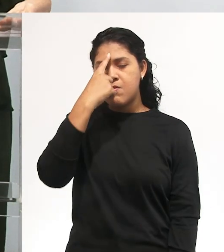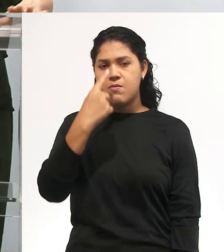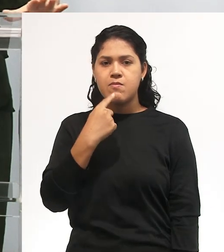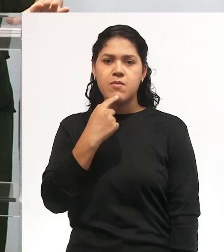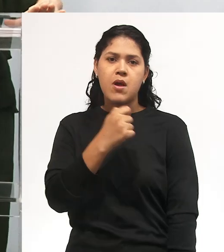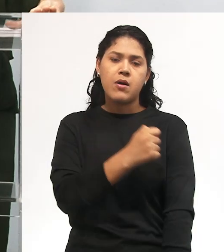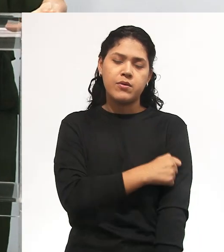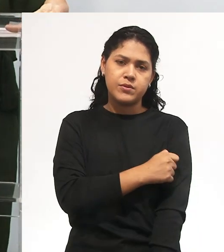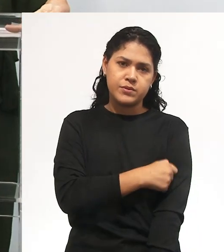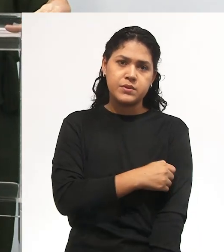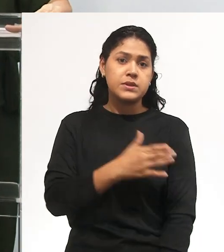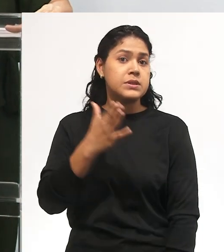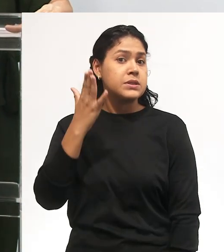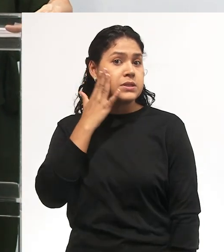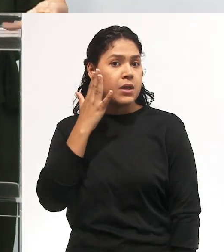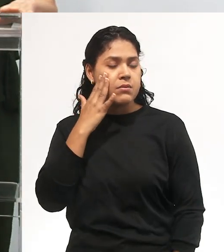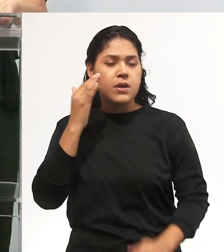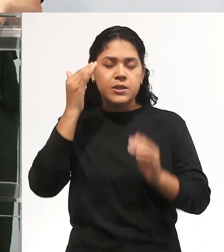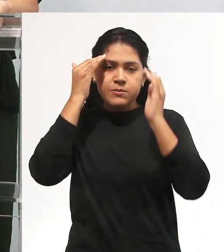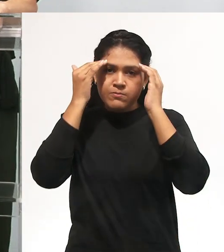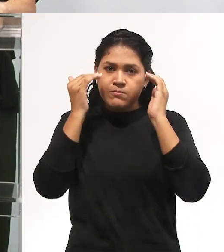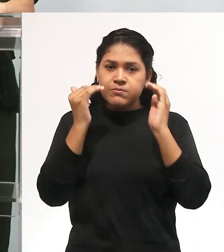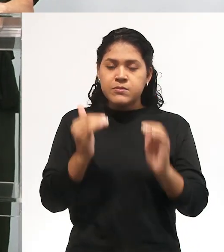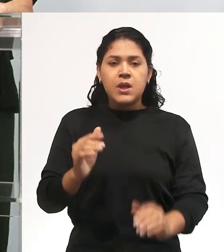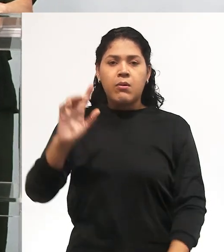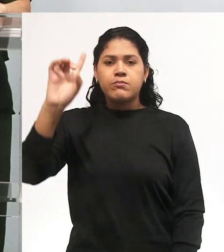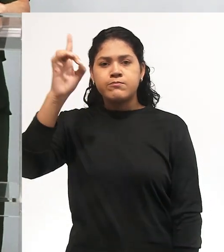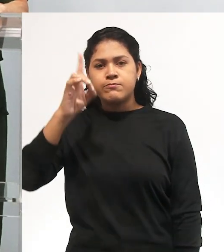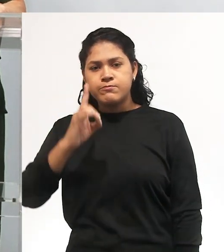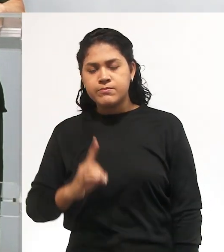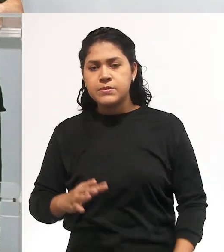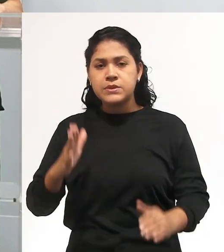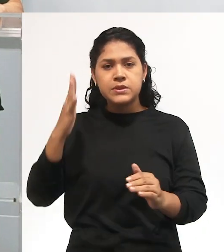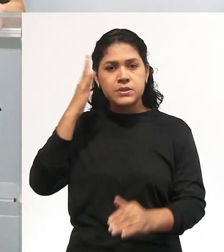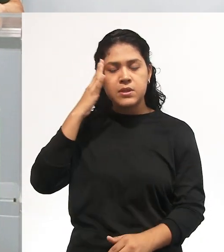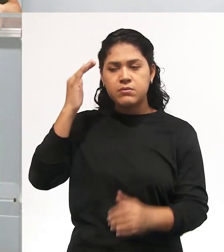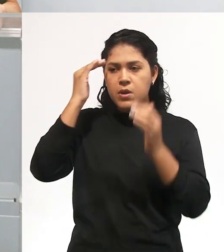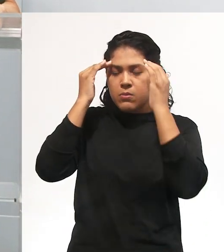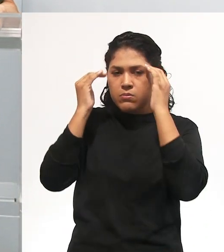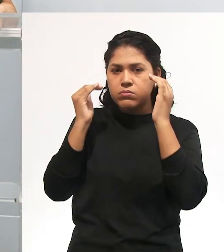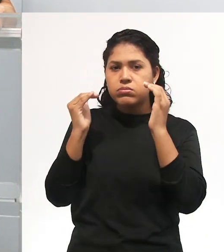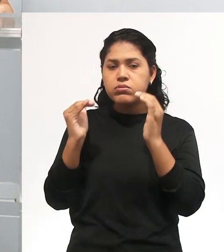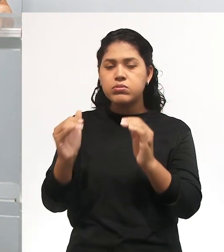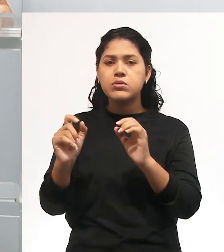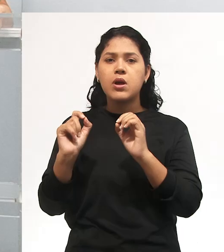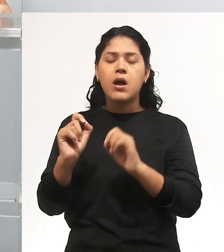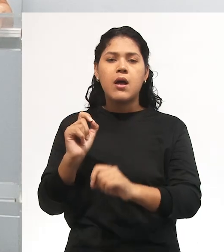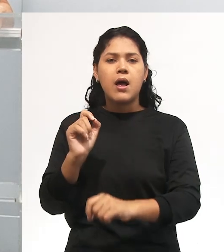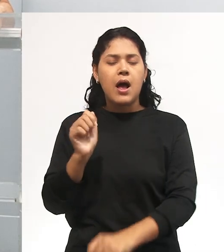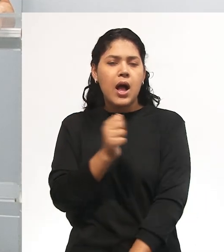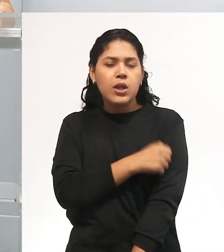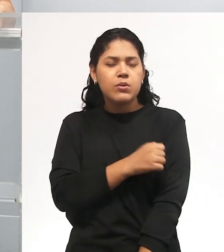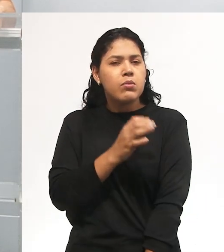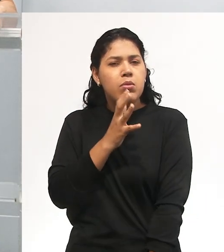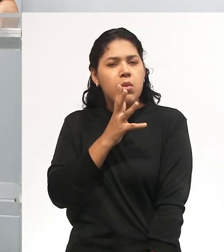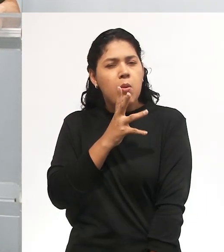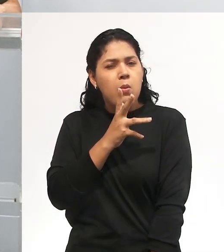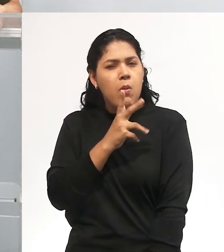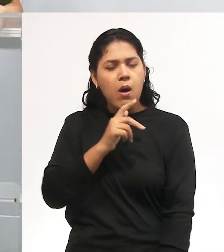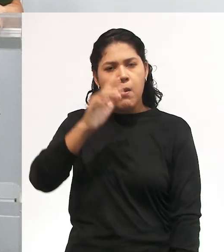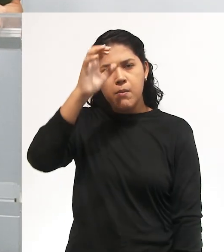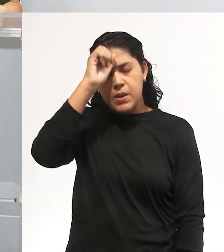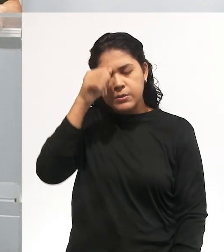aquele aluno que tem determinada deficiência, que eu respeite aquele aluno que tem um ritmo de aprendizado